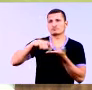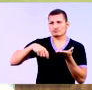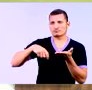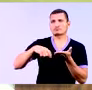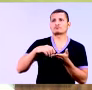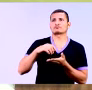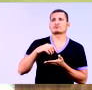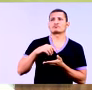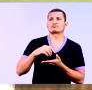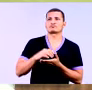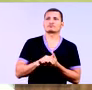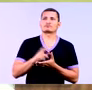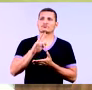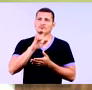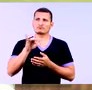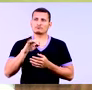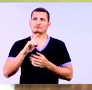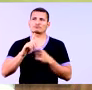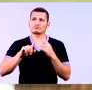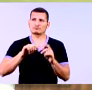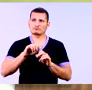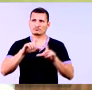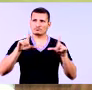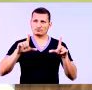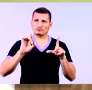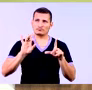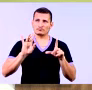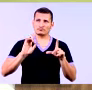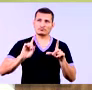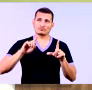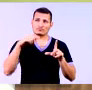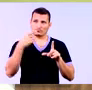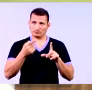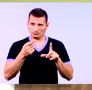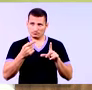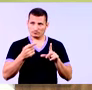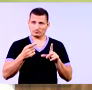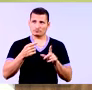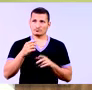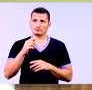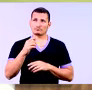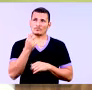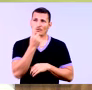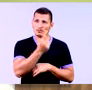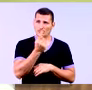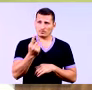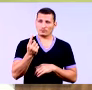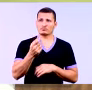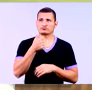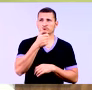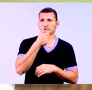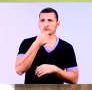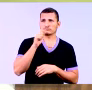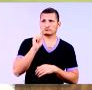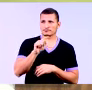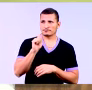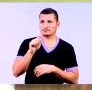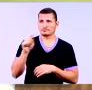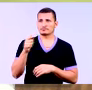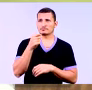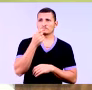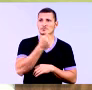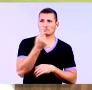vai ser executado só depois que confirmar cada um desses passos aí